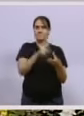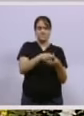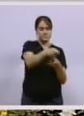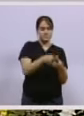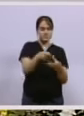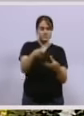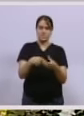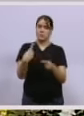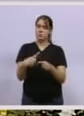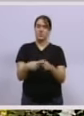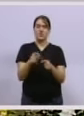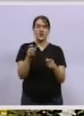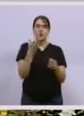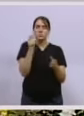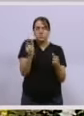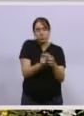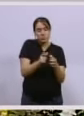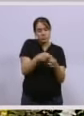tinha.